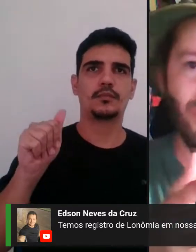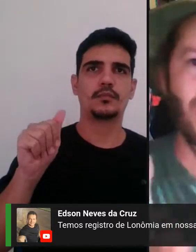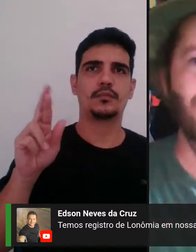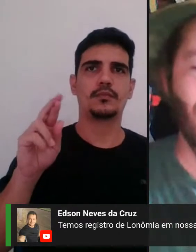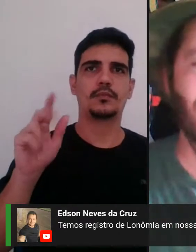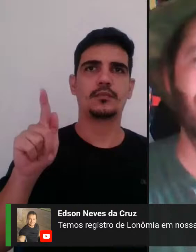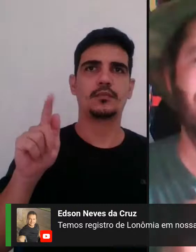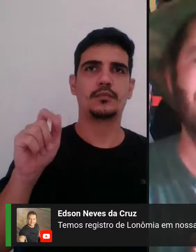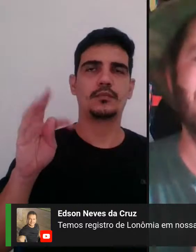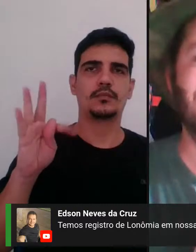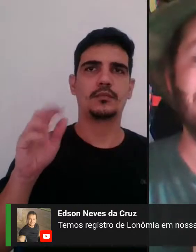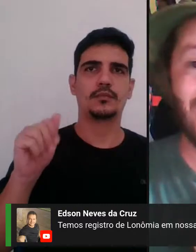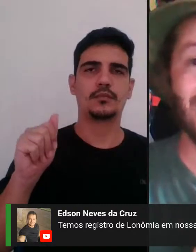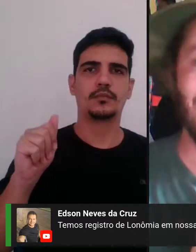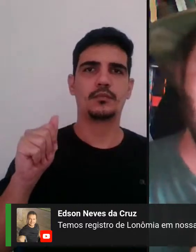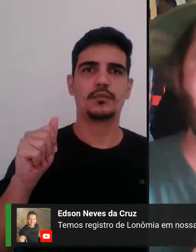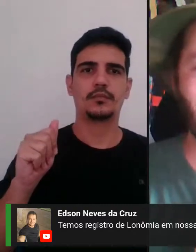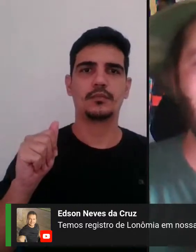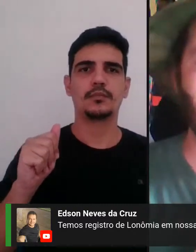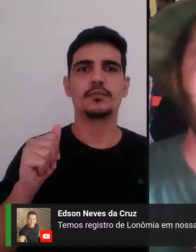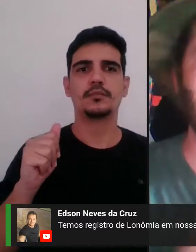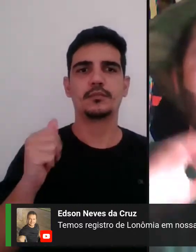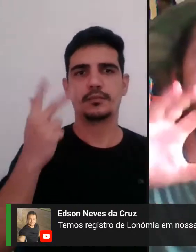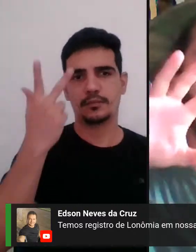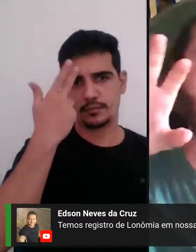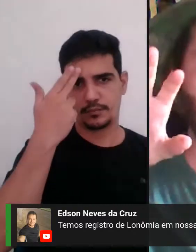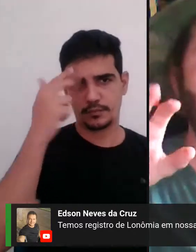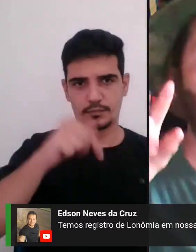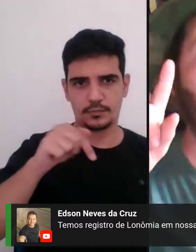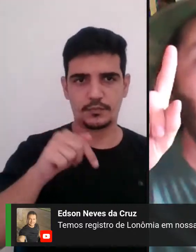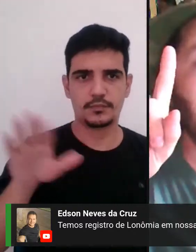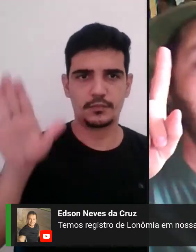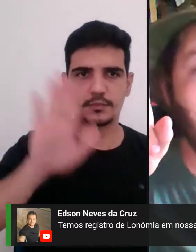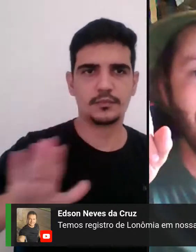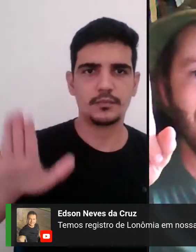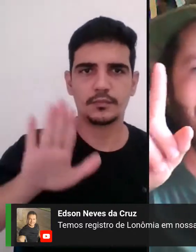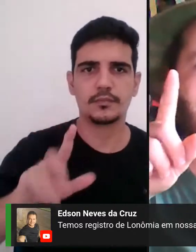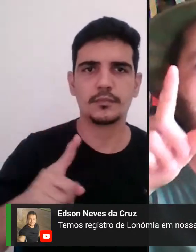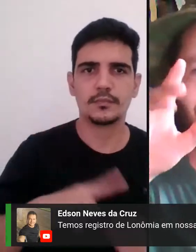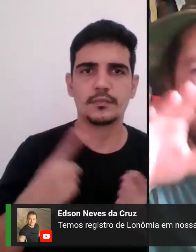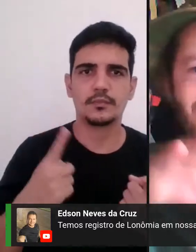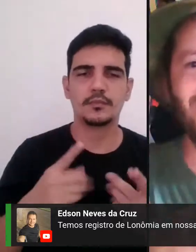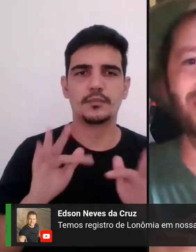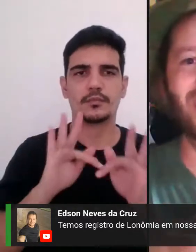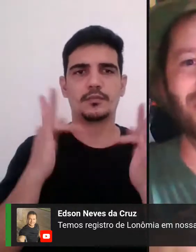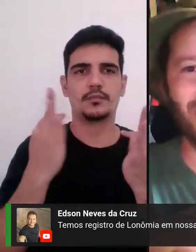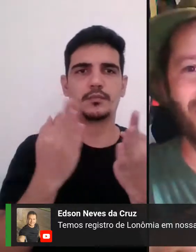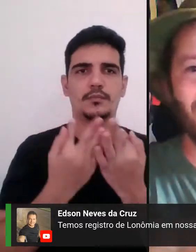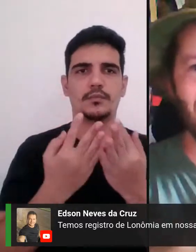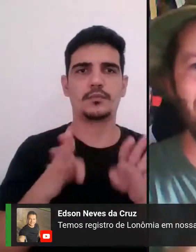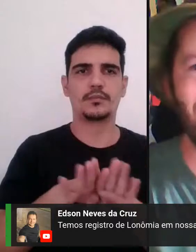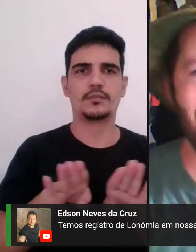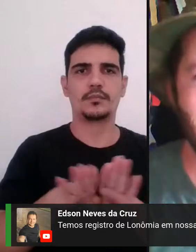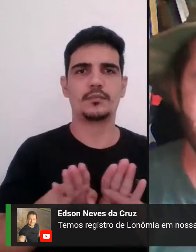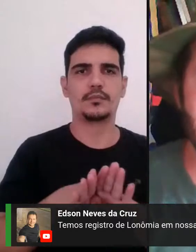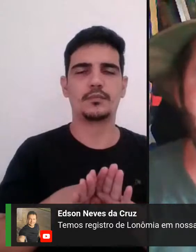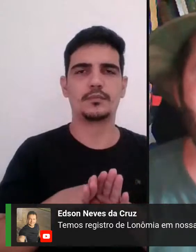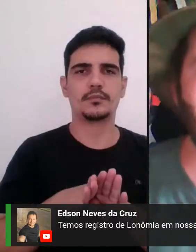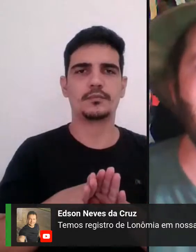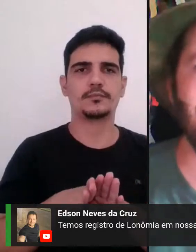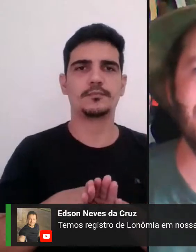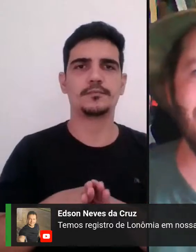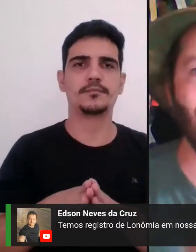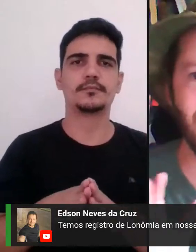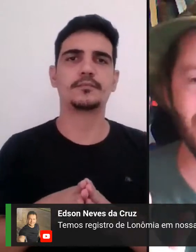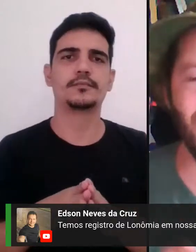afirmar, porque eu vi na foto, né, se é a lonômia oblíqua mesmo, mas o gênero, pelo menos a família, eu tenho certeza que é da mesma família, né? Que a gente tem